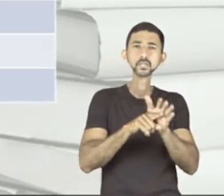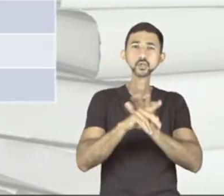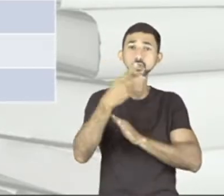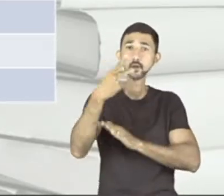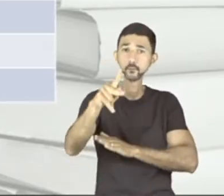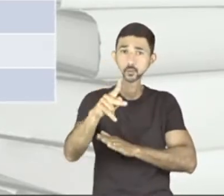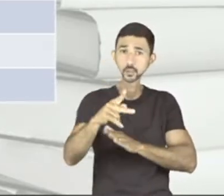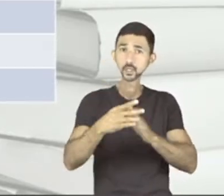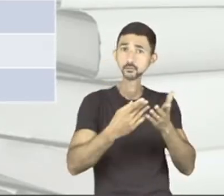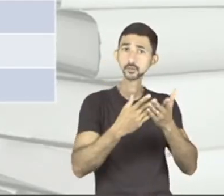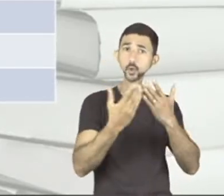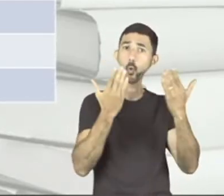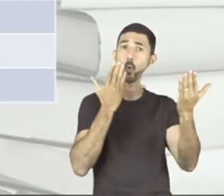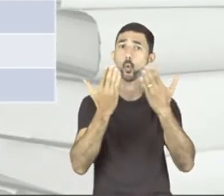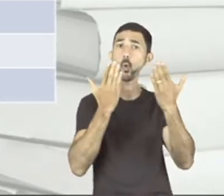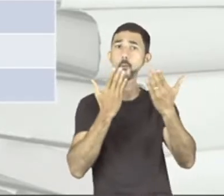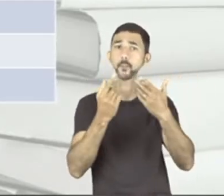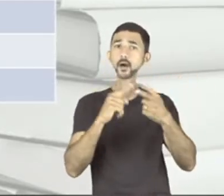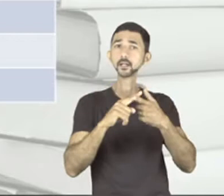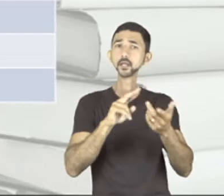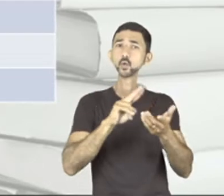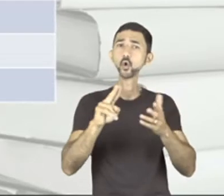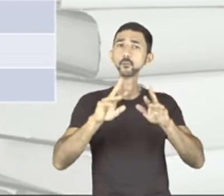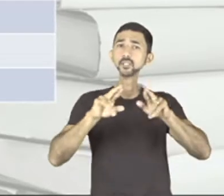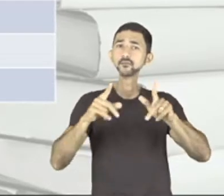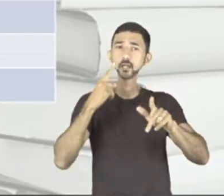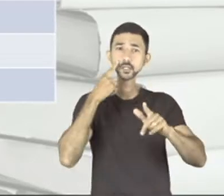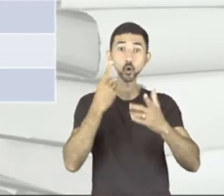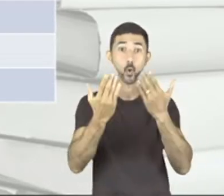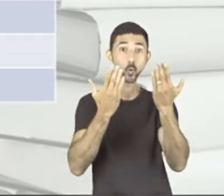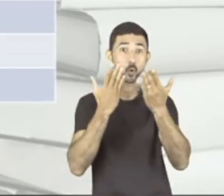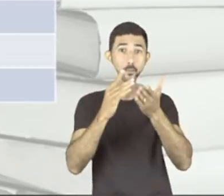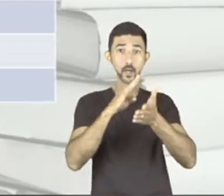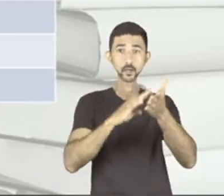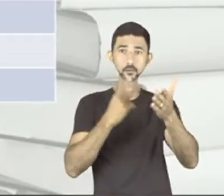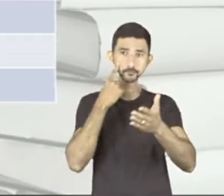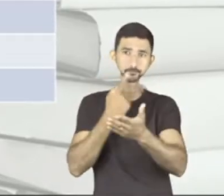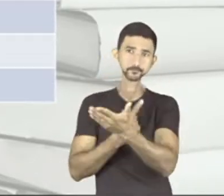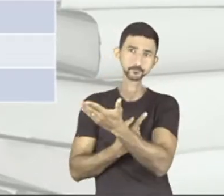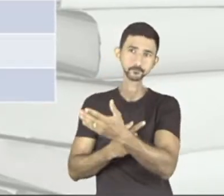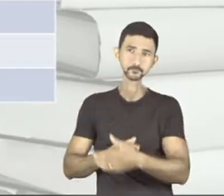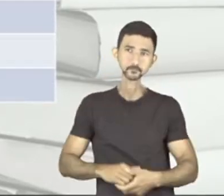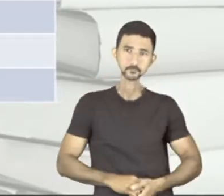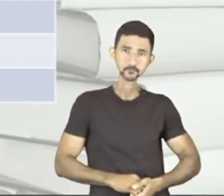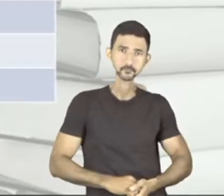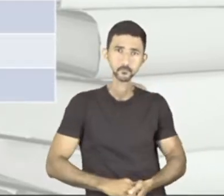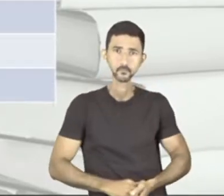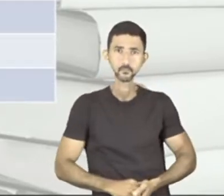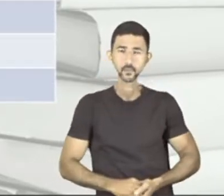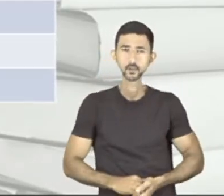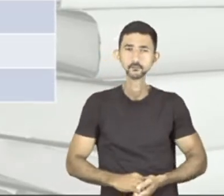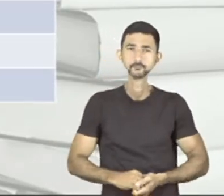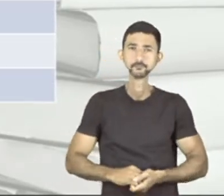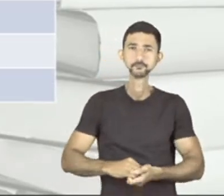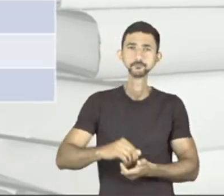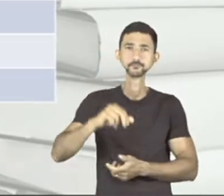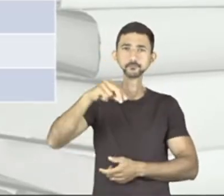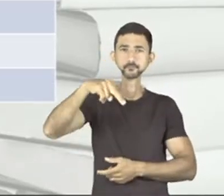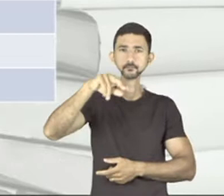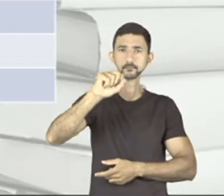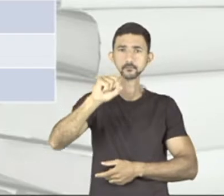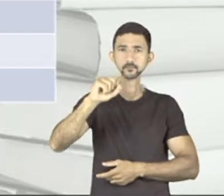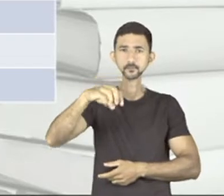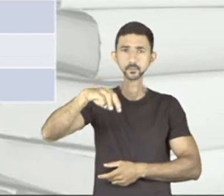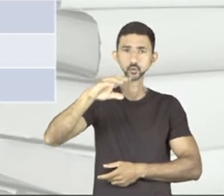vocês e se tem nomes diferentes aí também. Então olha só, a primeira luta que eu coloquei aqui foi o Sumo, que é uma